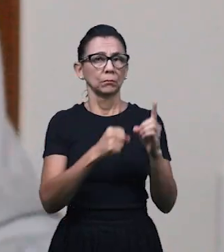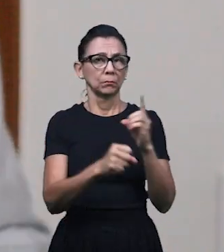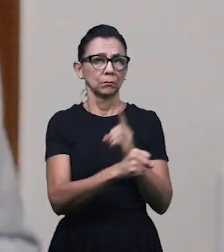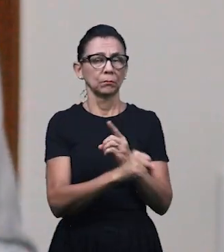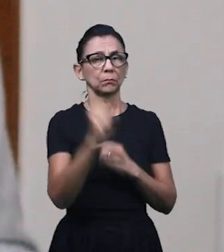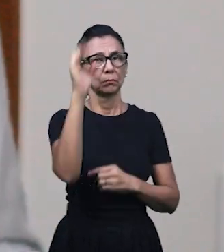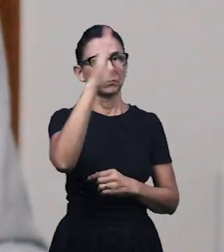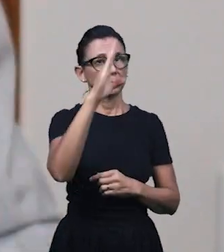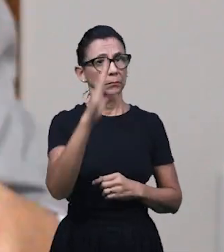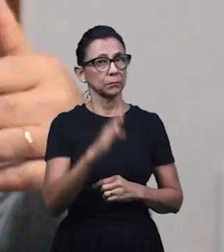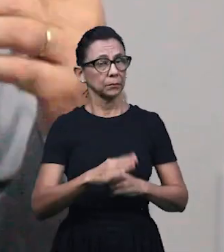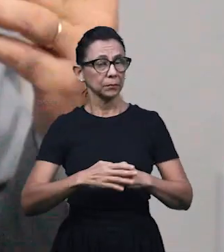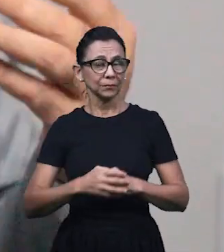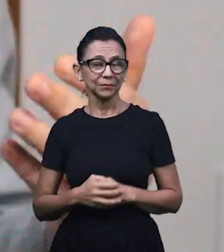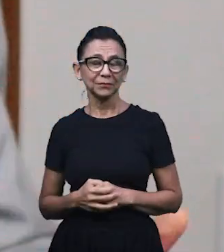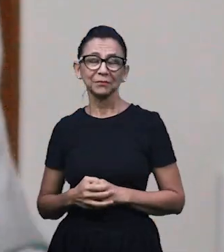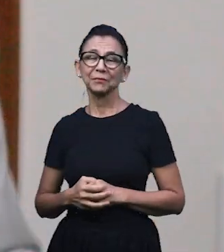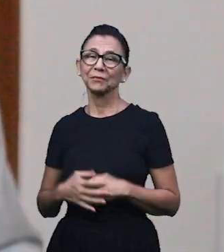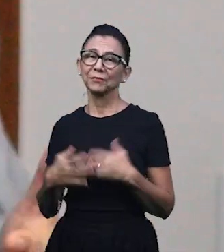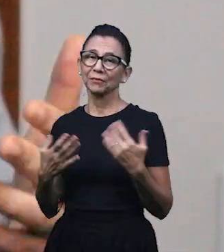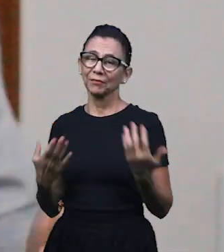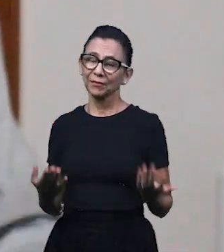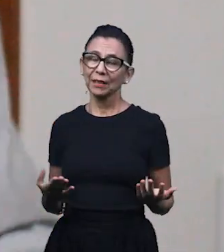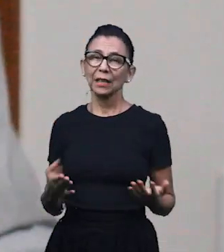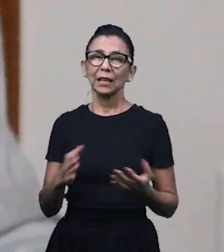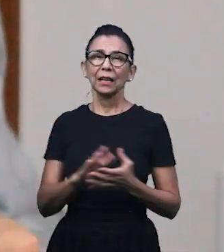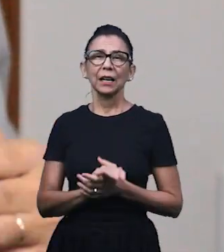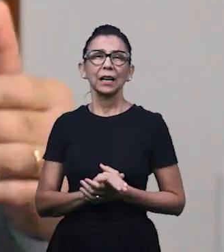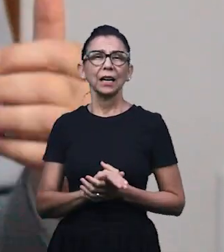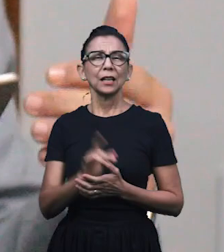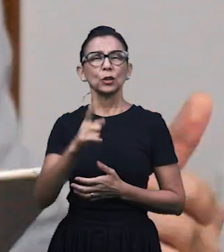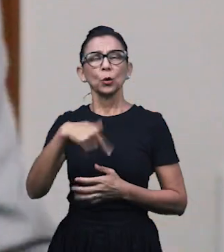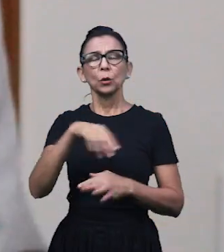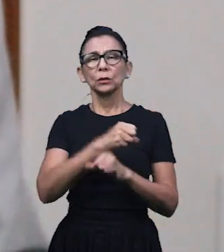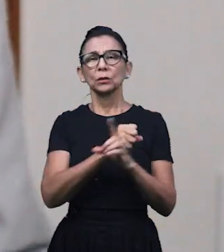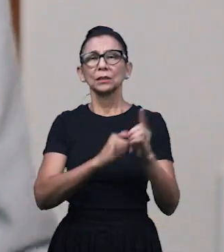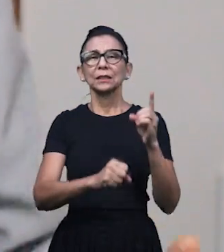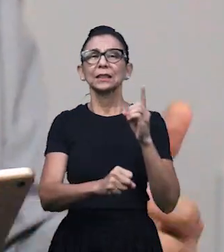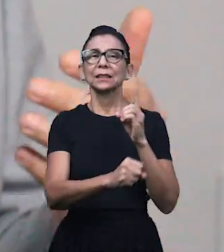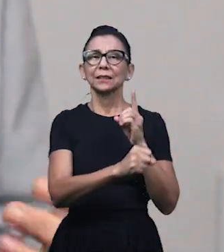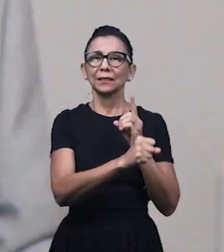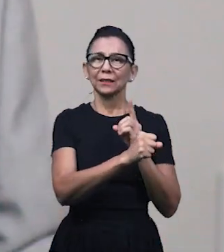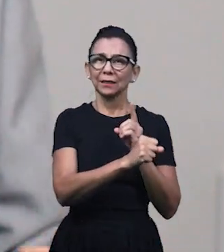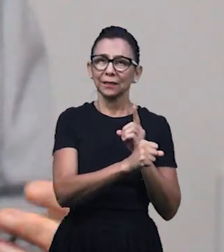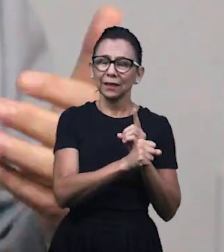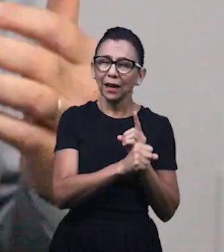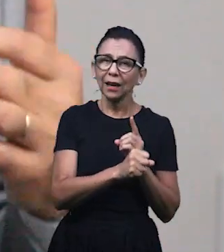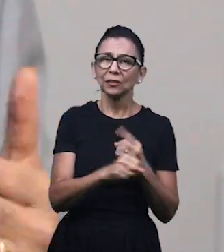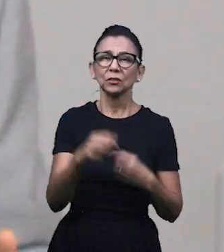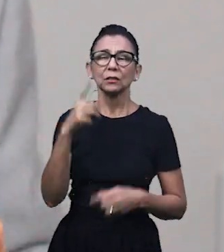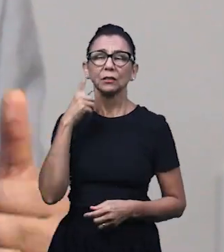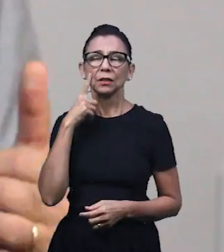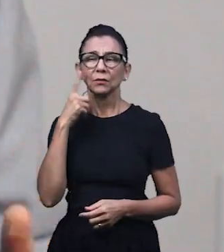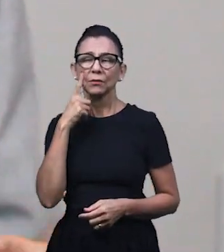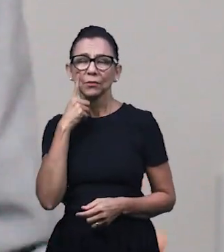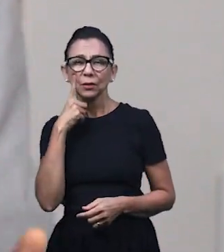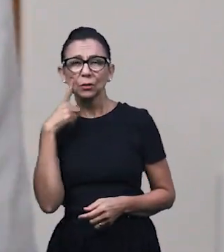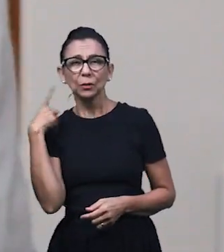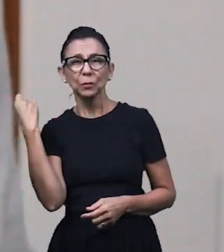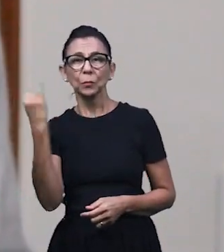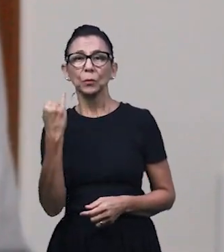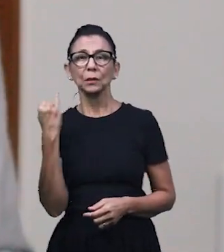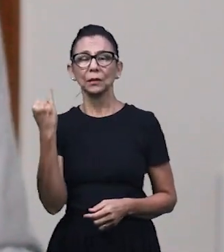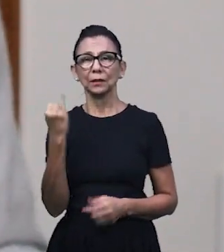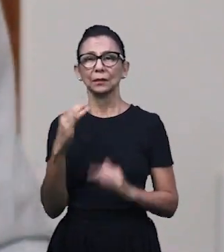sociedade brasileira. É o reconhecimento da mídia, o reconhecimento da sociedade em relação à importância da Igreja